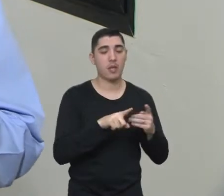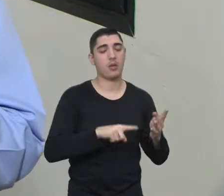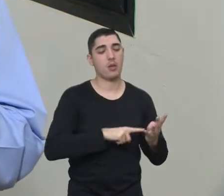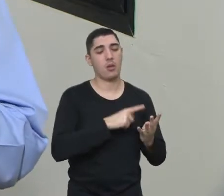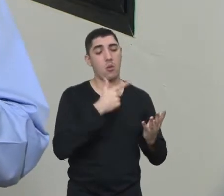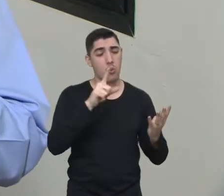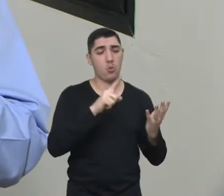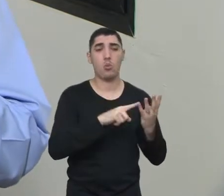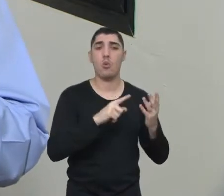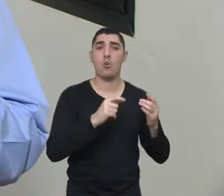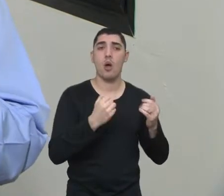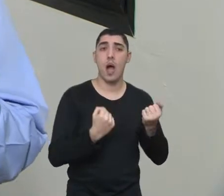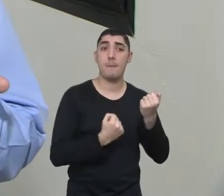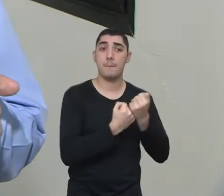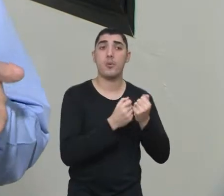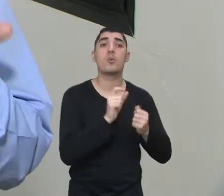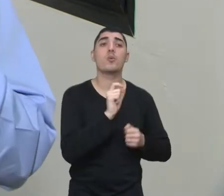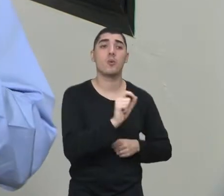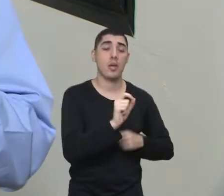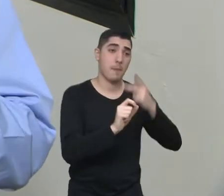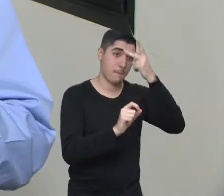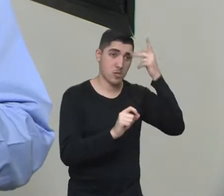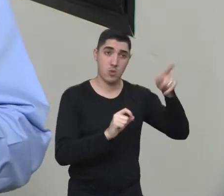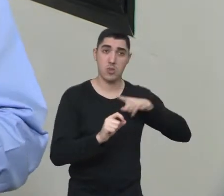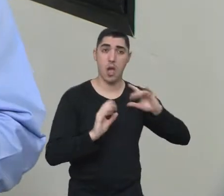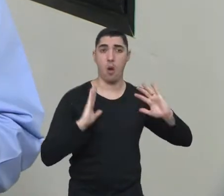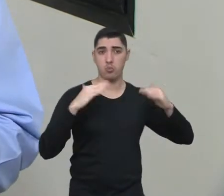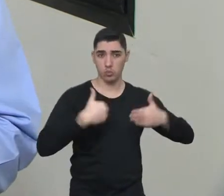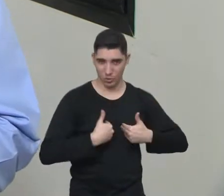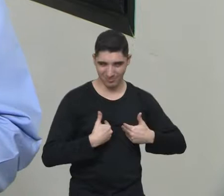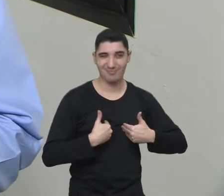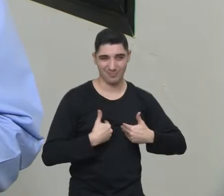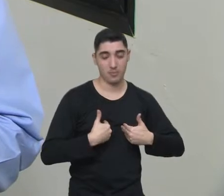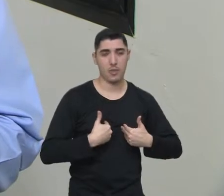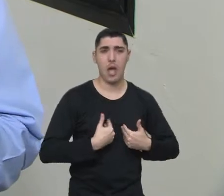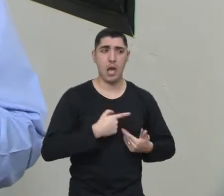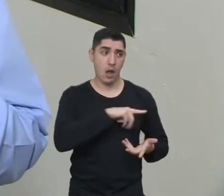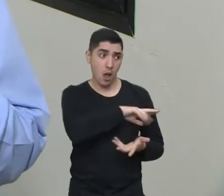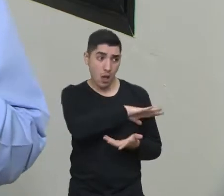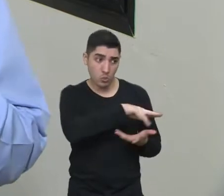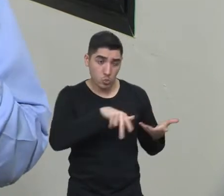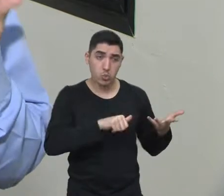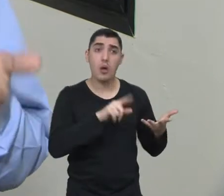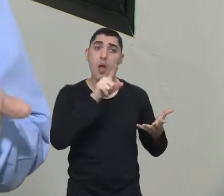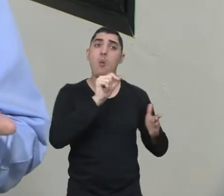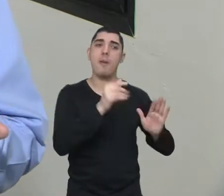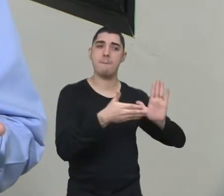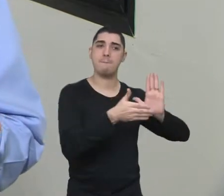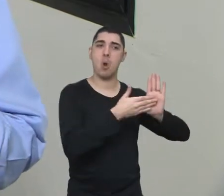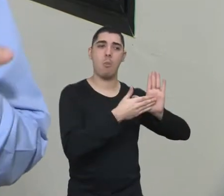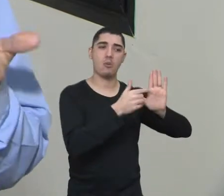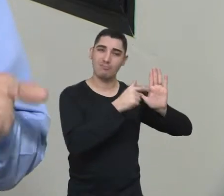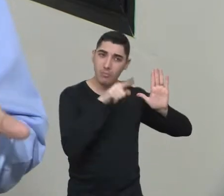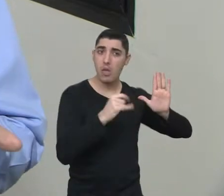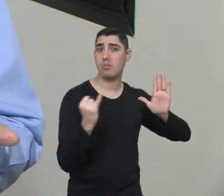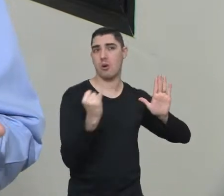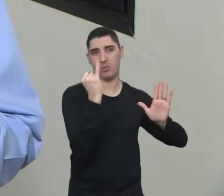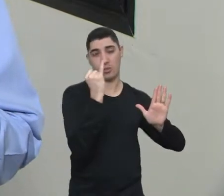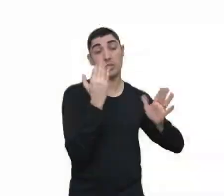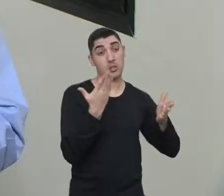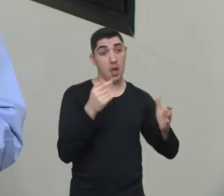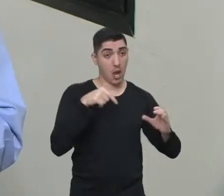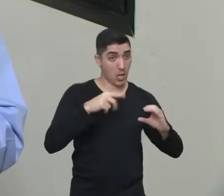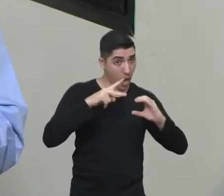também a Frente de Apoio à Pessoa com Autismo. E são propostas